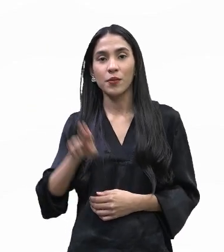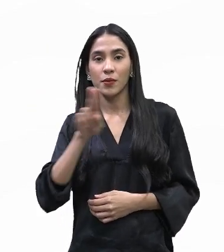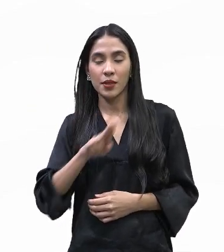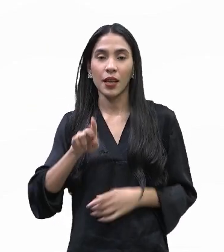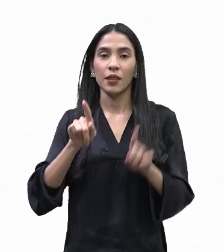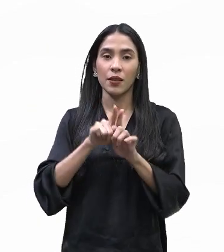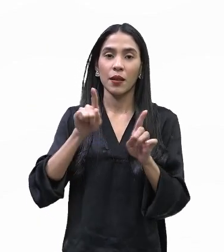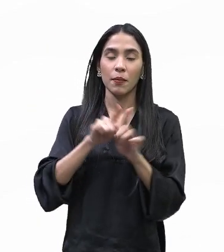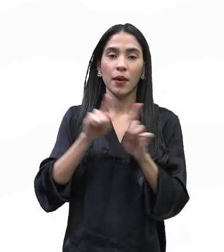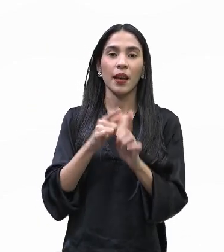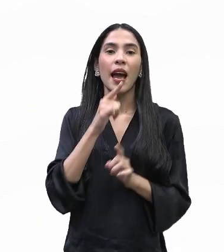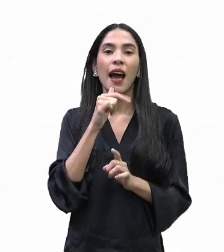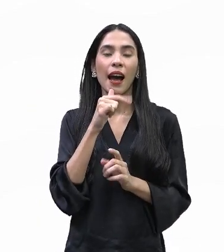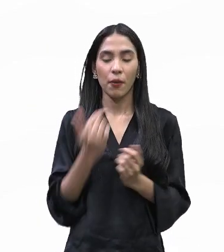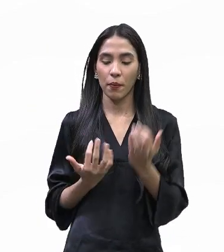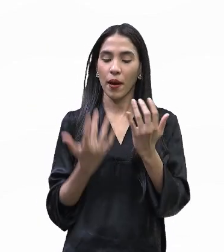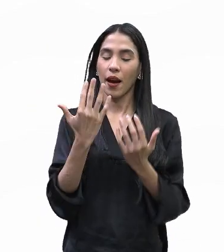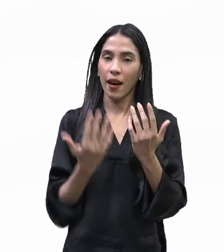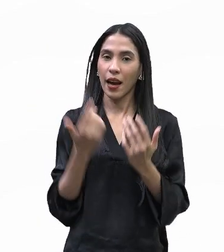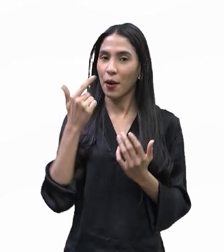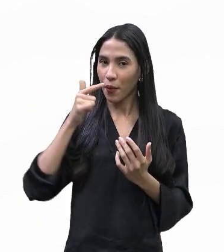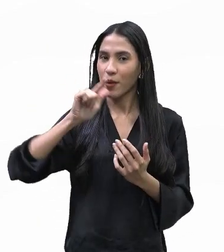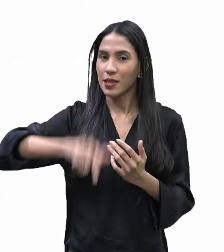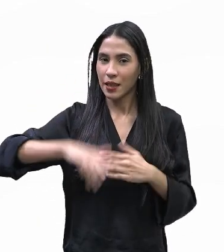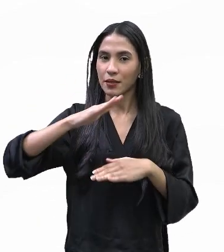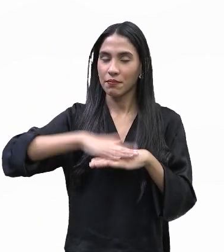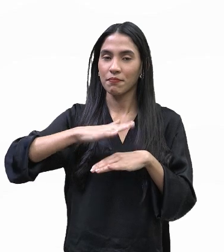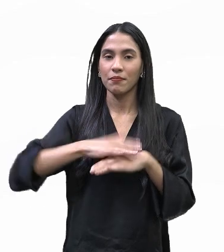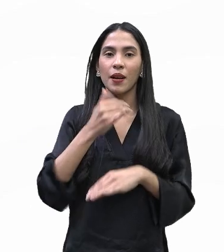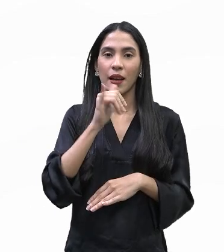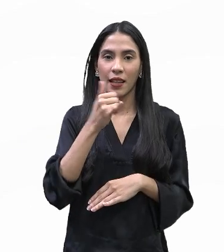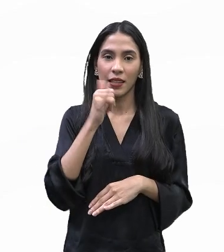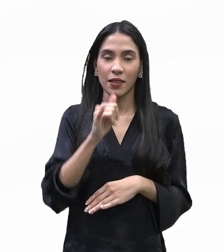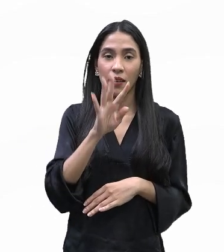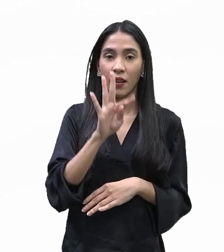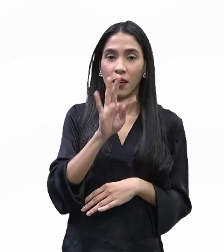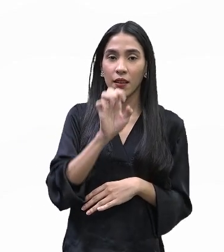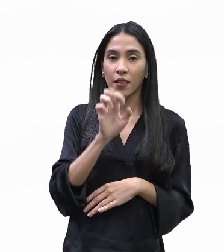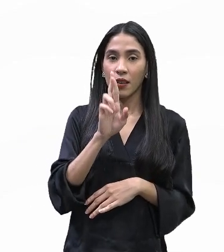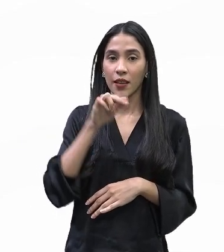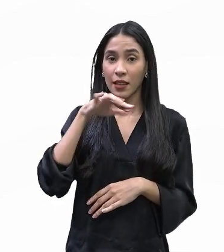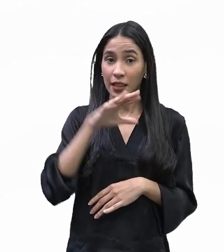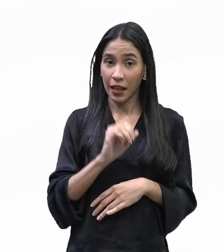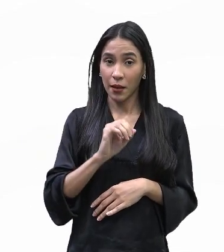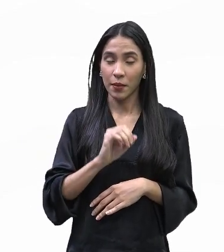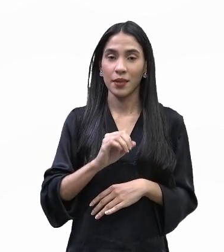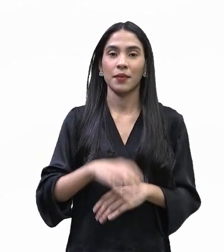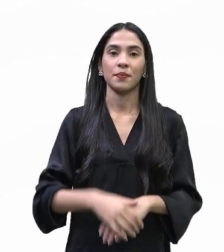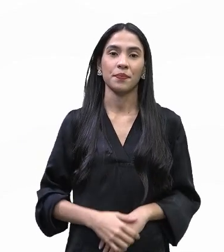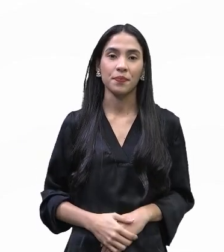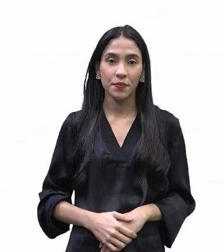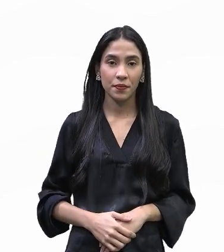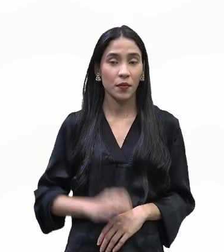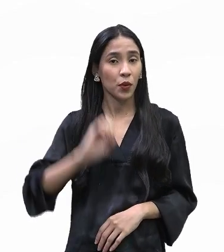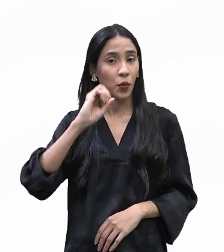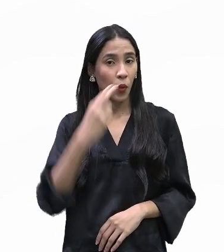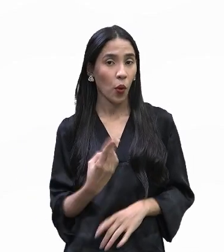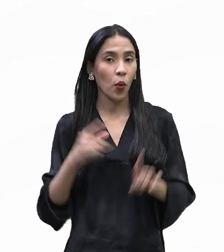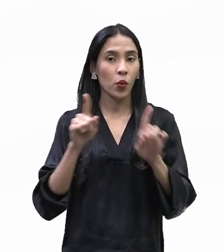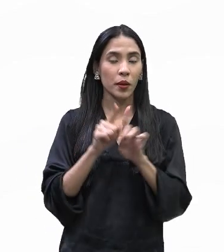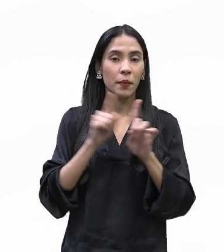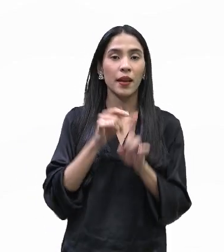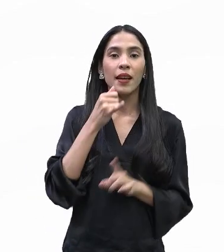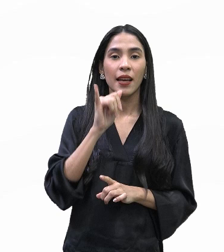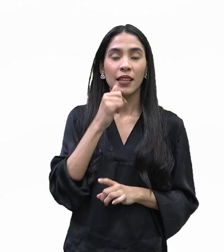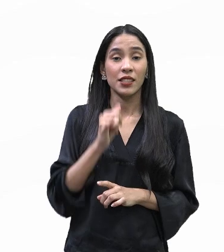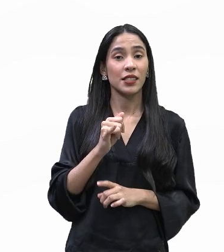para o aquecimento da água e aí sim geração de energia térmica, né? Ou seja, o aquecimento. Ou como fonte de